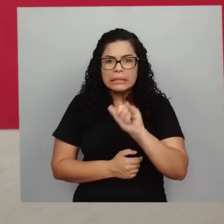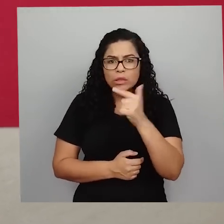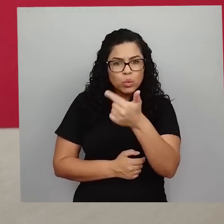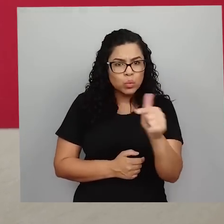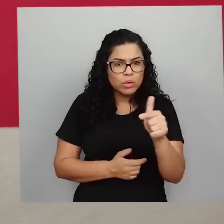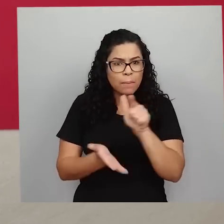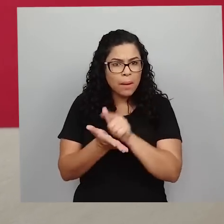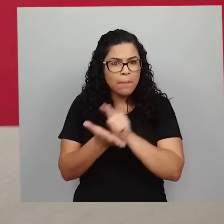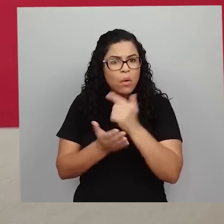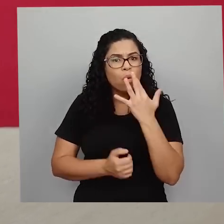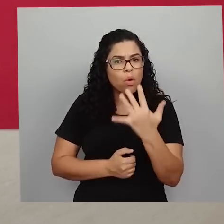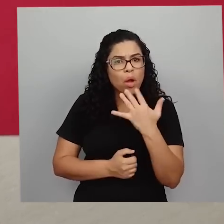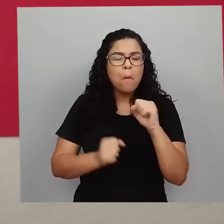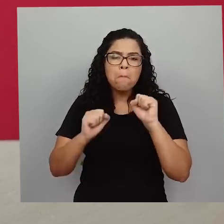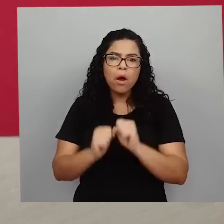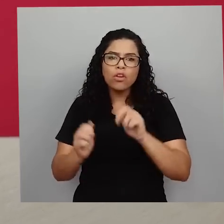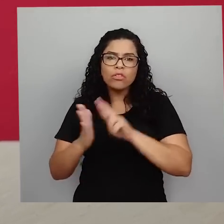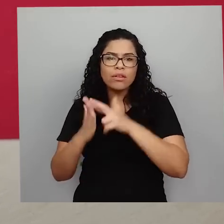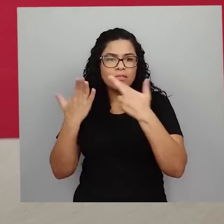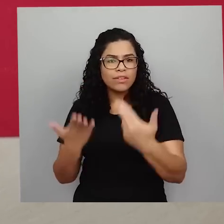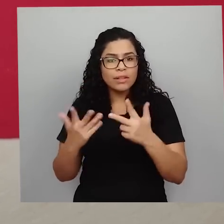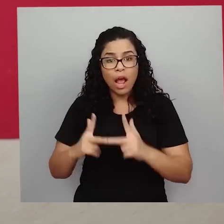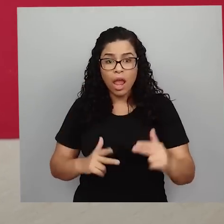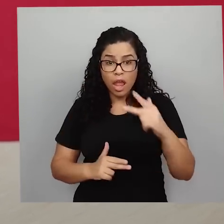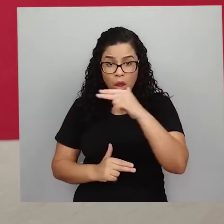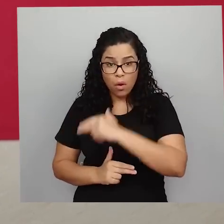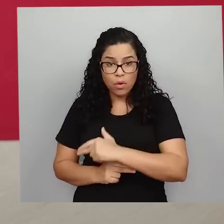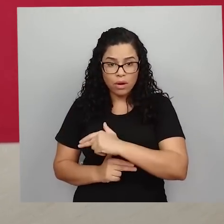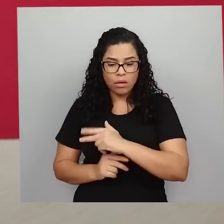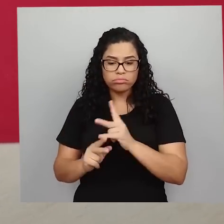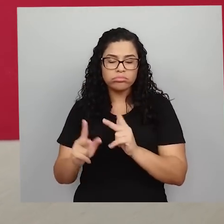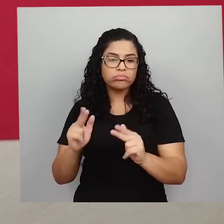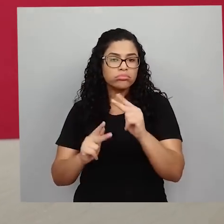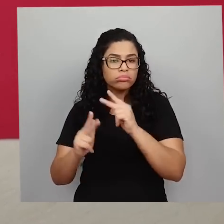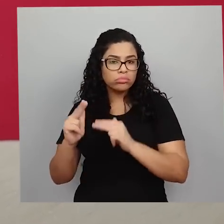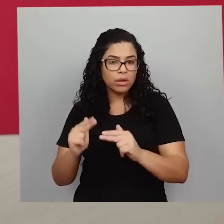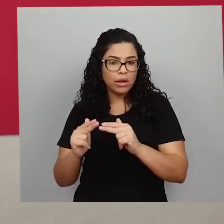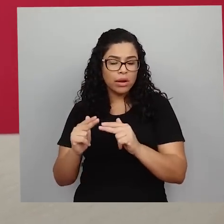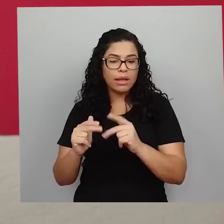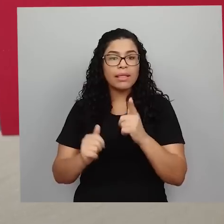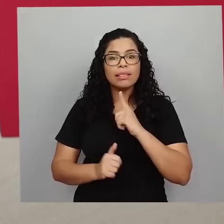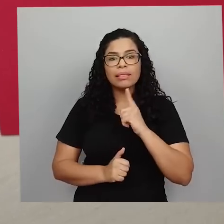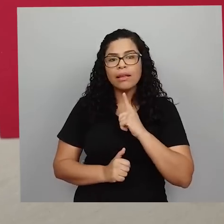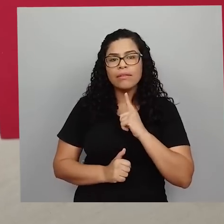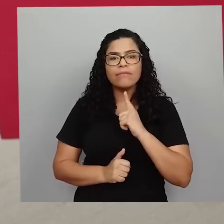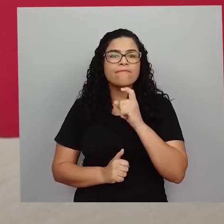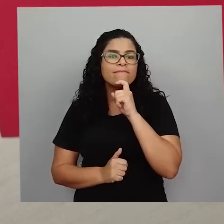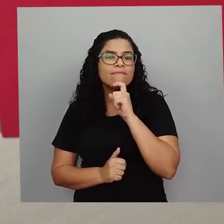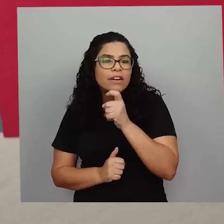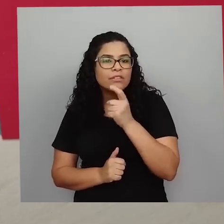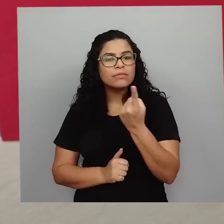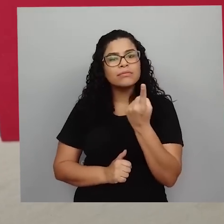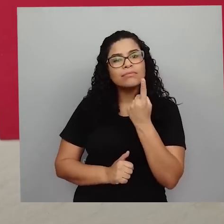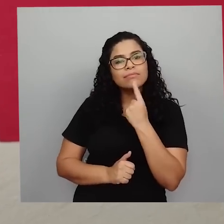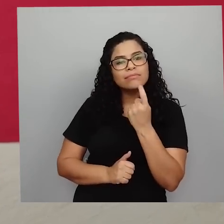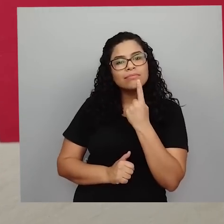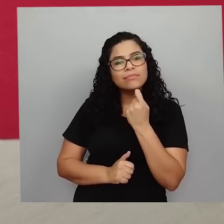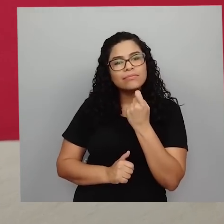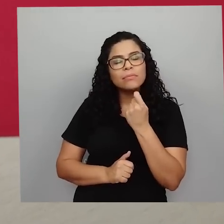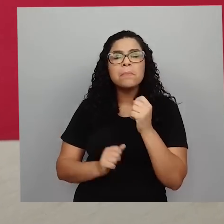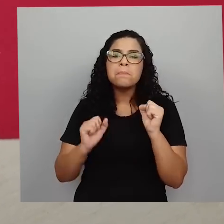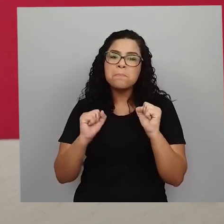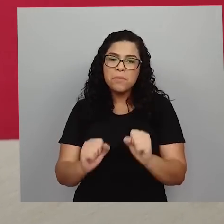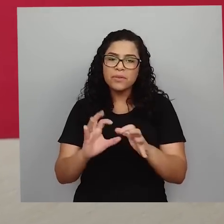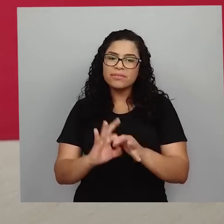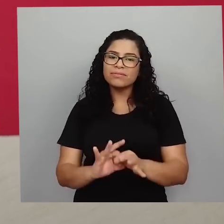colorido, você pode pegar de revista. É só recortar os pedaços das páginas que tem o tom de verde e páginas